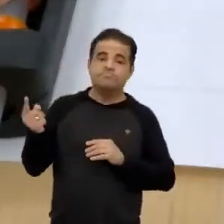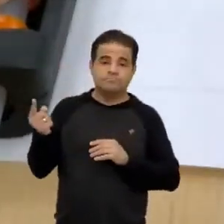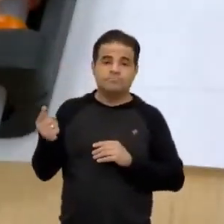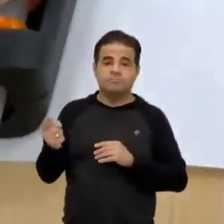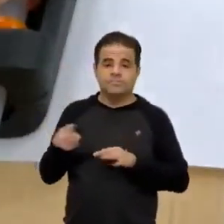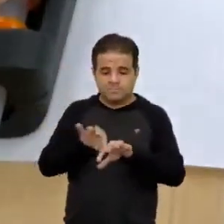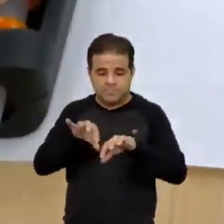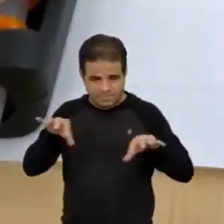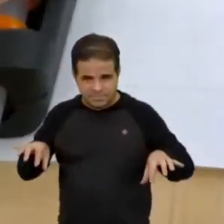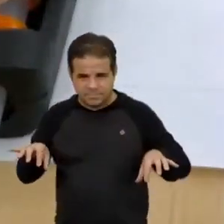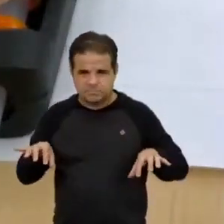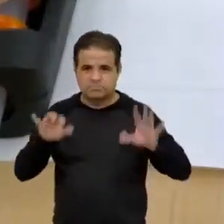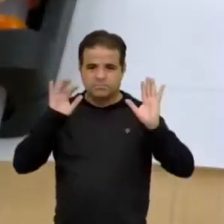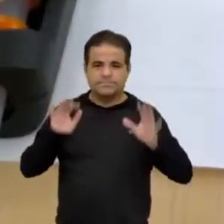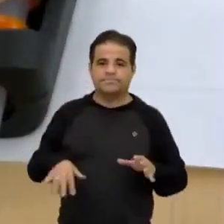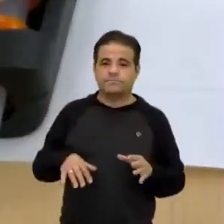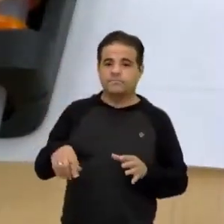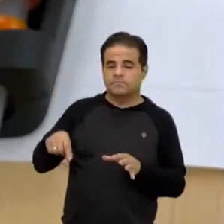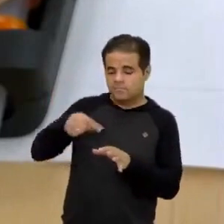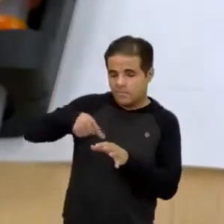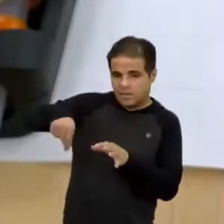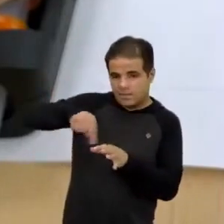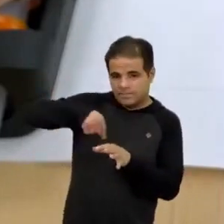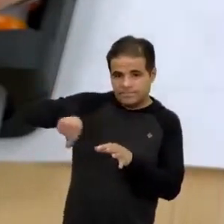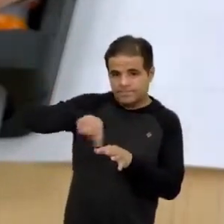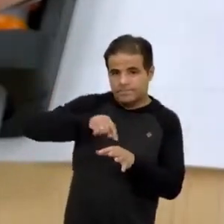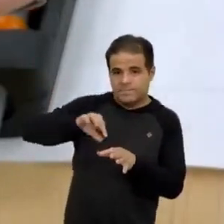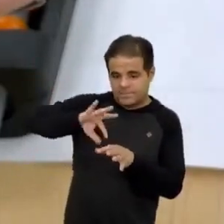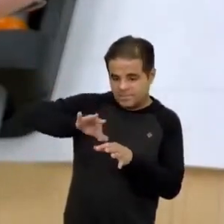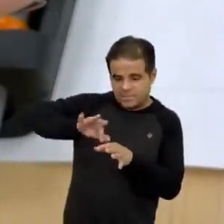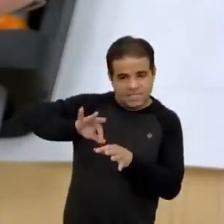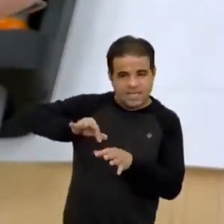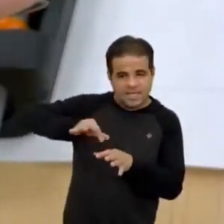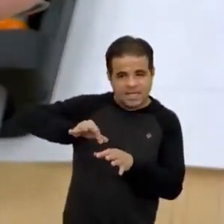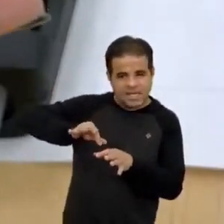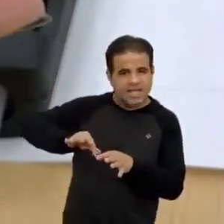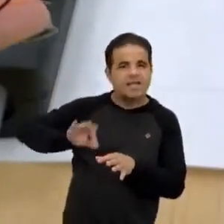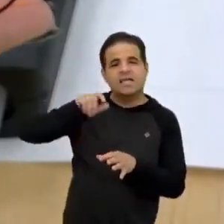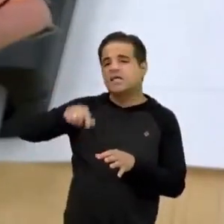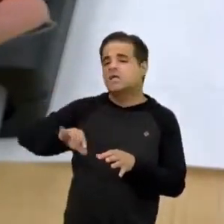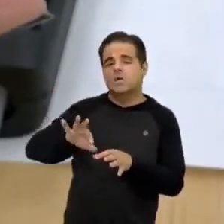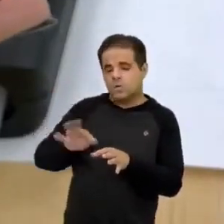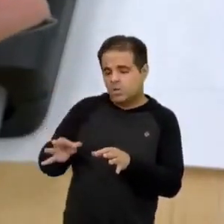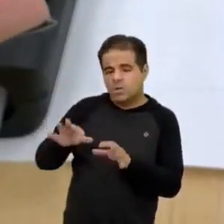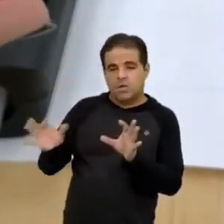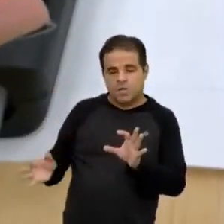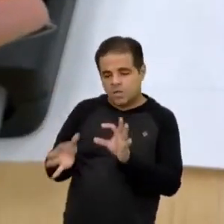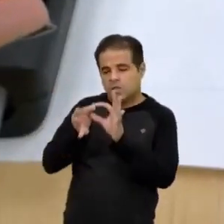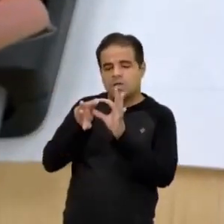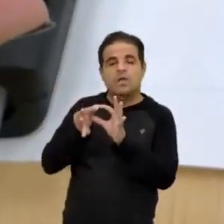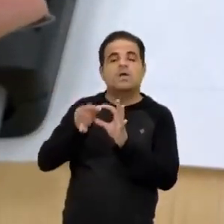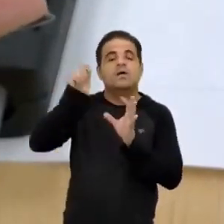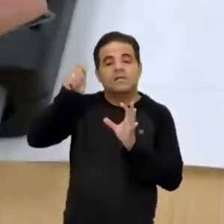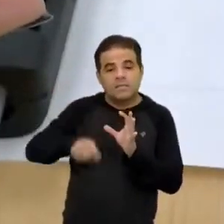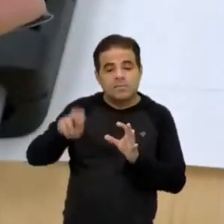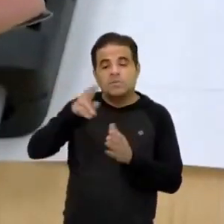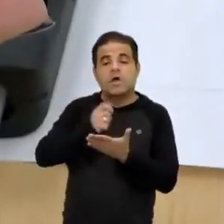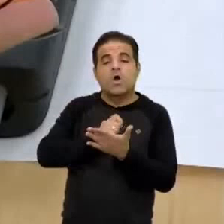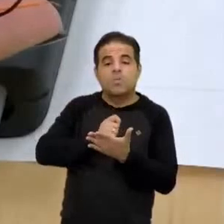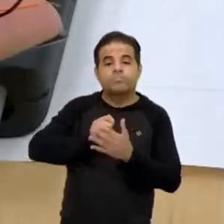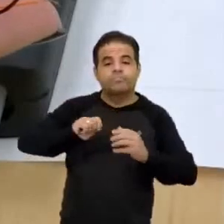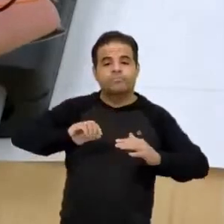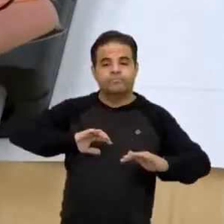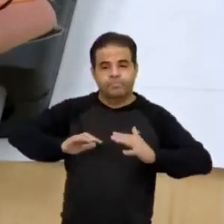estão desmontados, mas uma parte dessas argolinhas aí para esse motor, eles servem pro controle